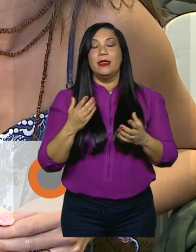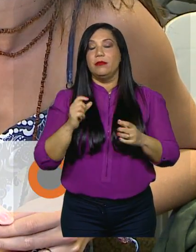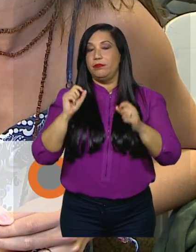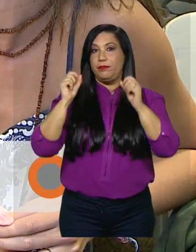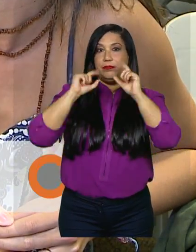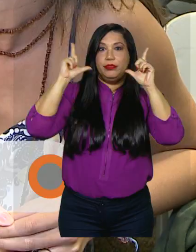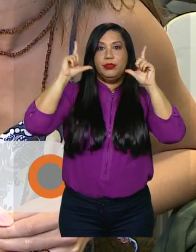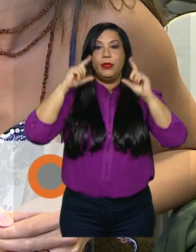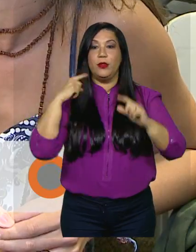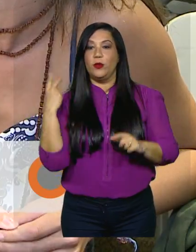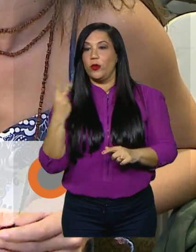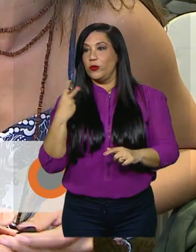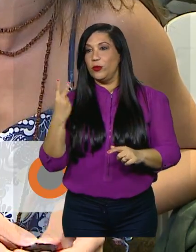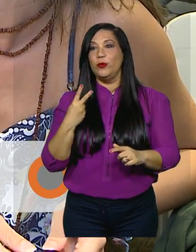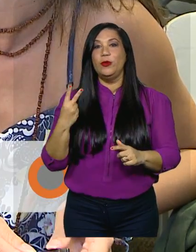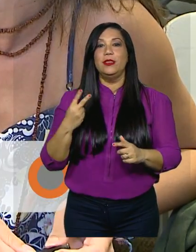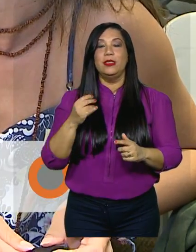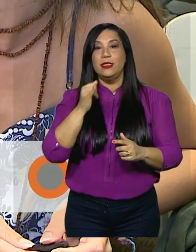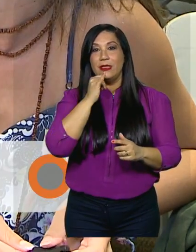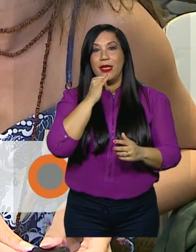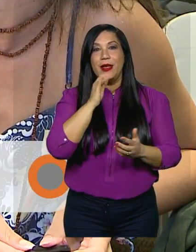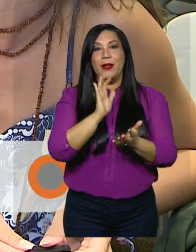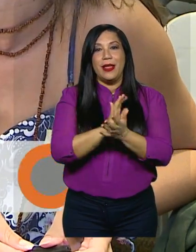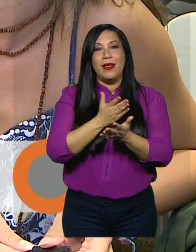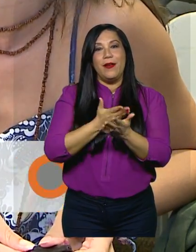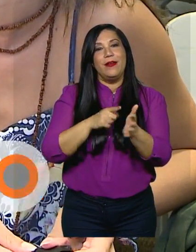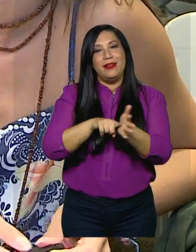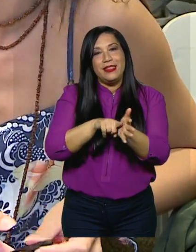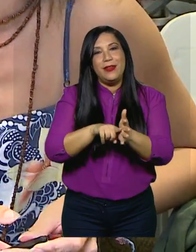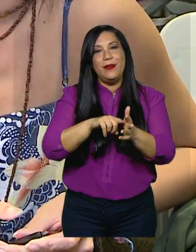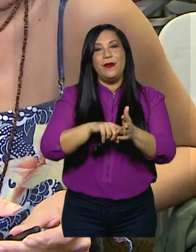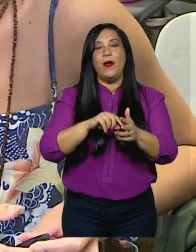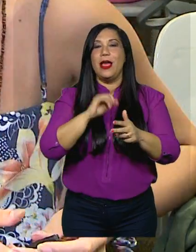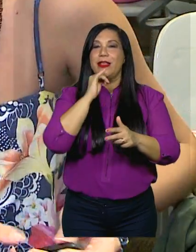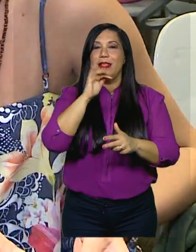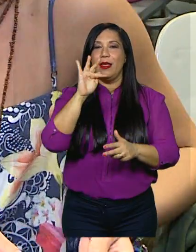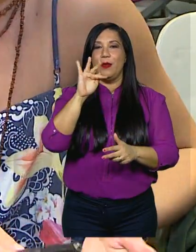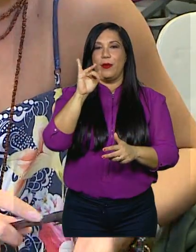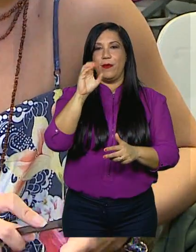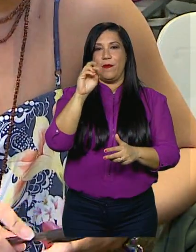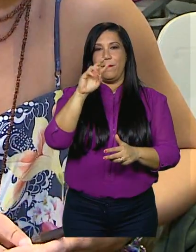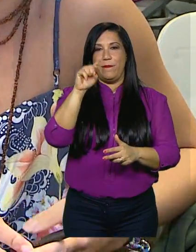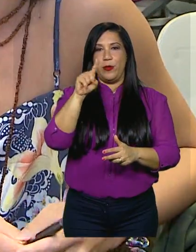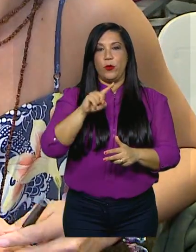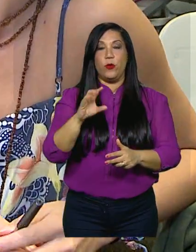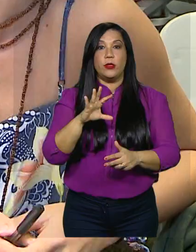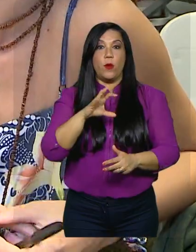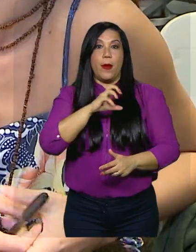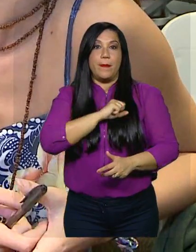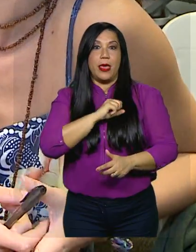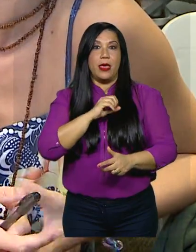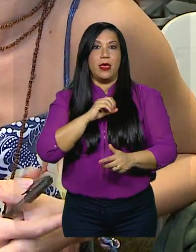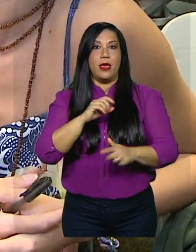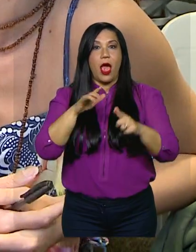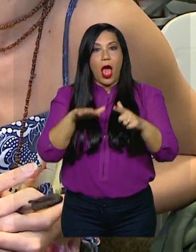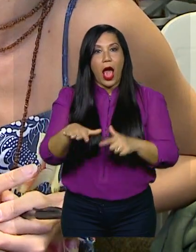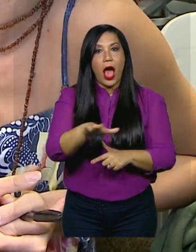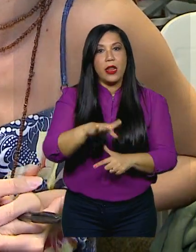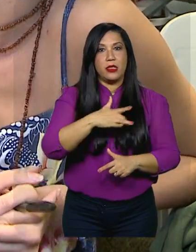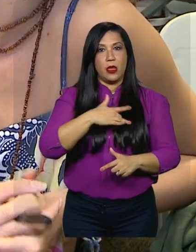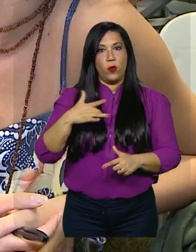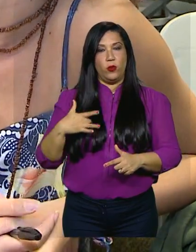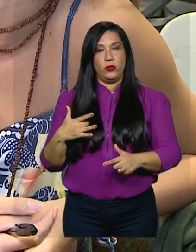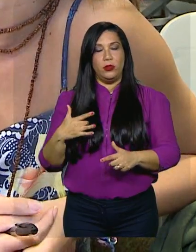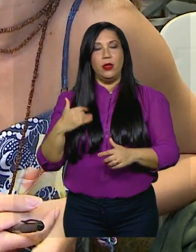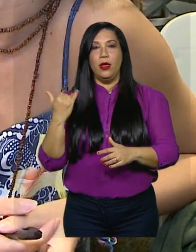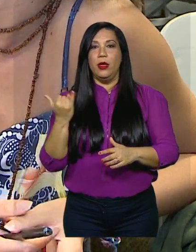foi quando nós duas fizemos iniciação científica na Fiocruz. E a gente amou, a área da saúde em si. E aí, pelo menos para